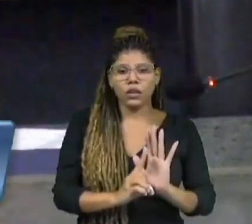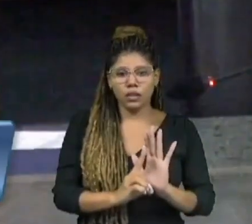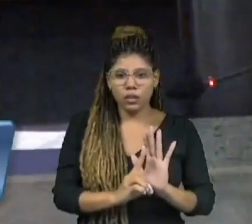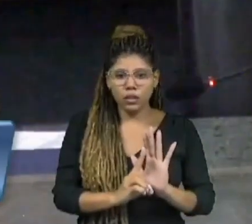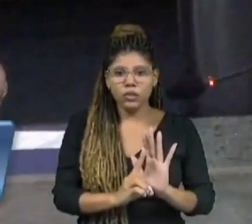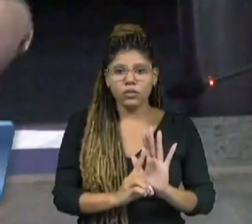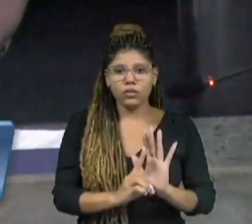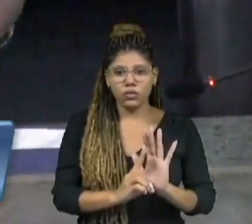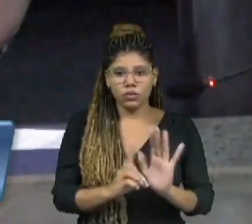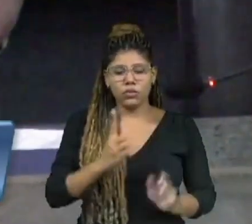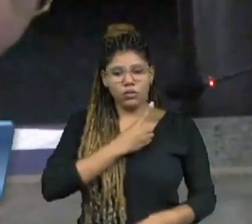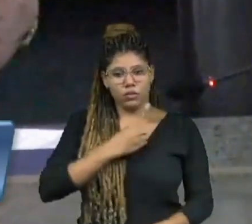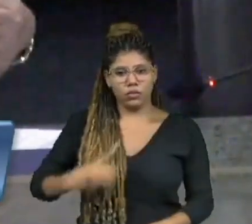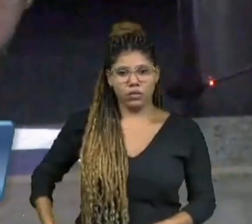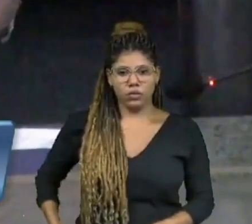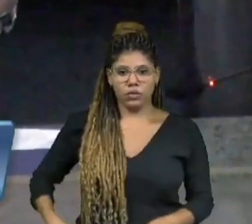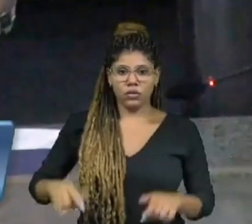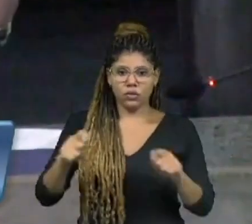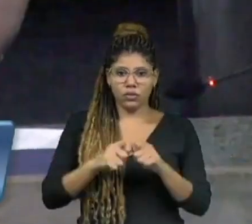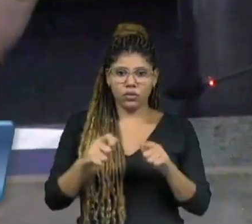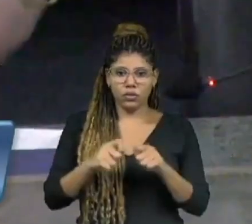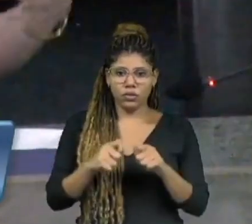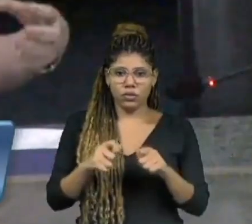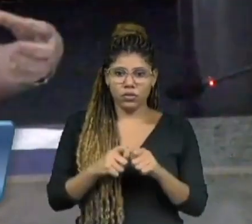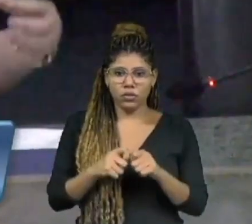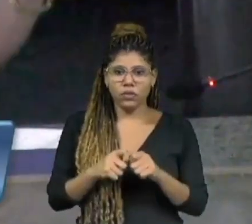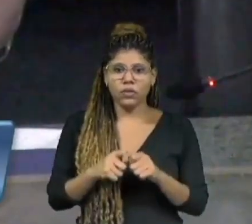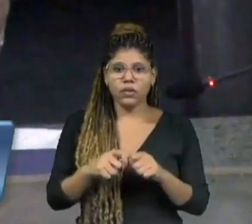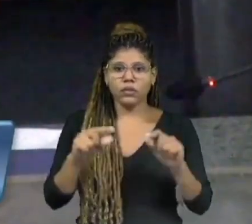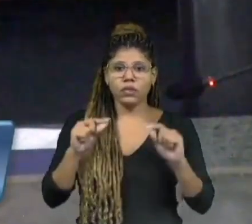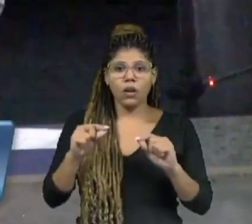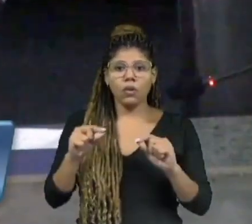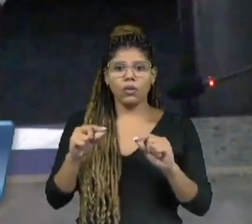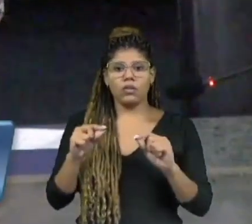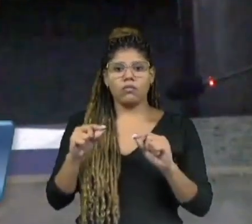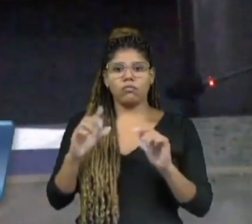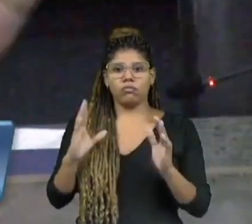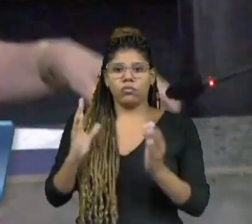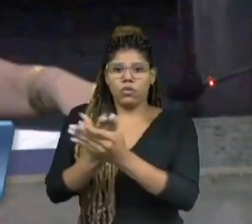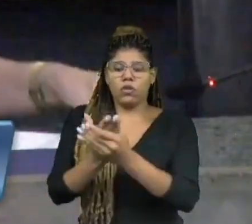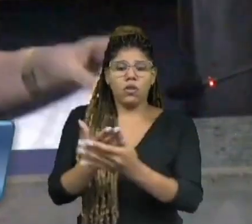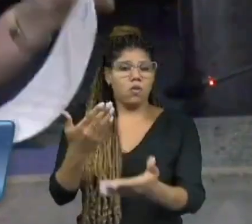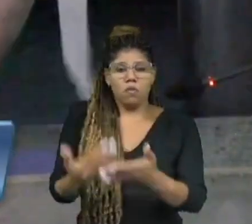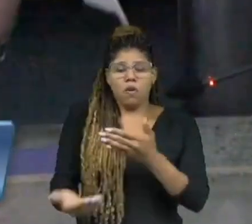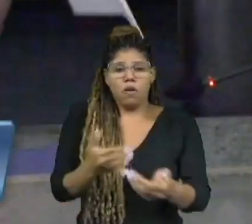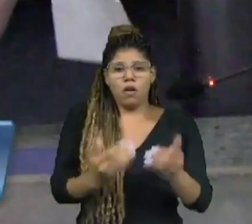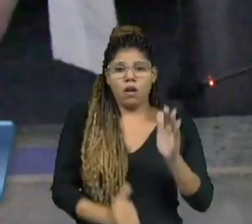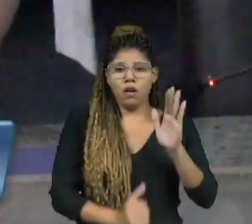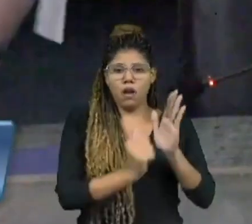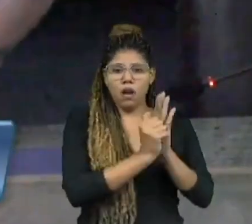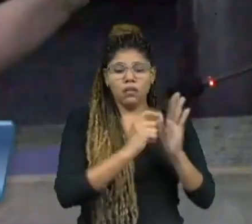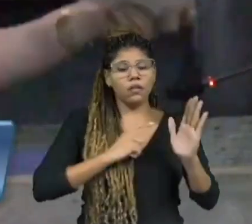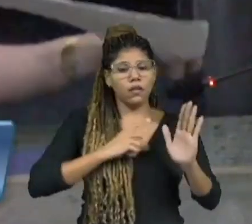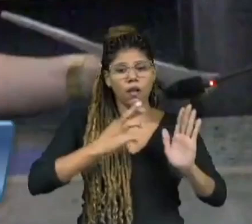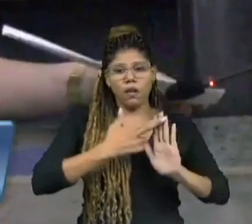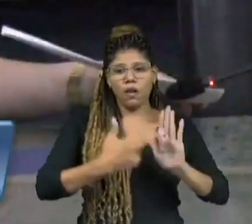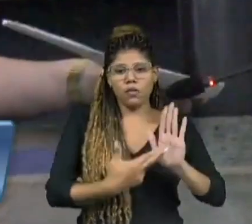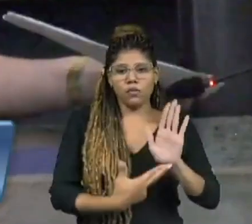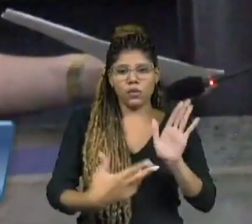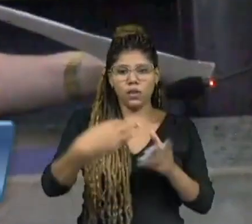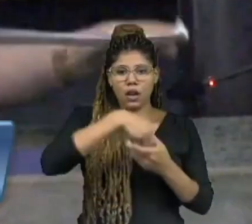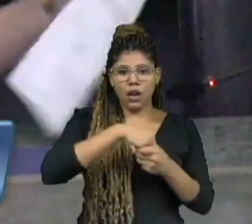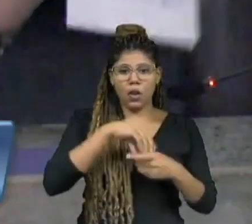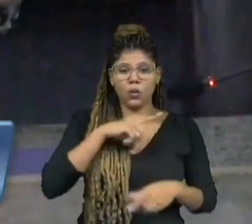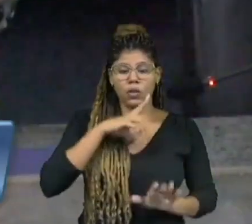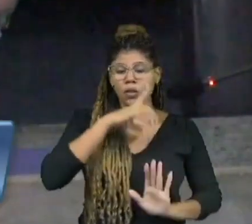o direito dessa deputada de fazer contestação a qualquer ata. Se está no regimento, a